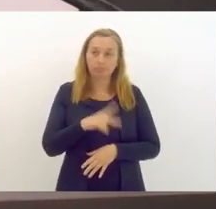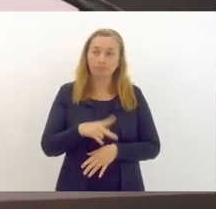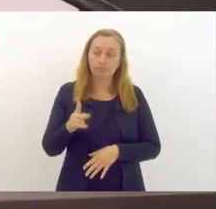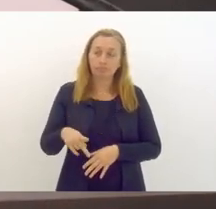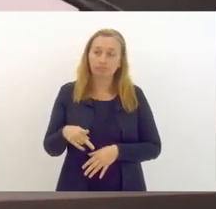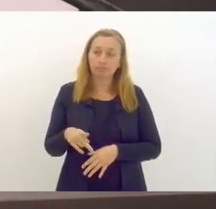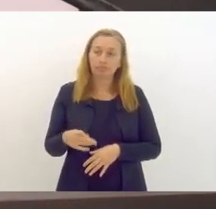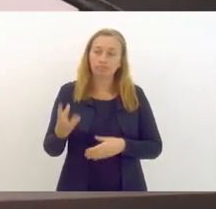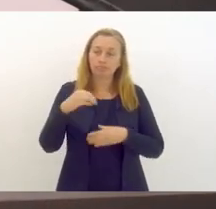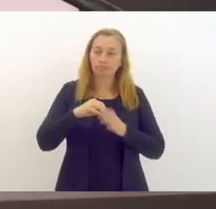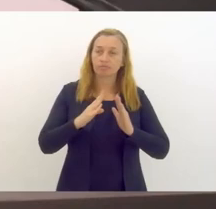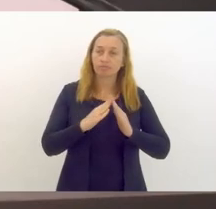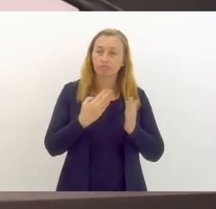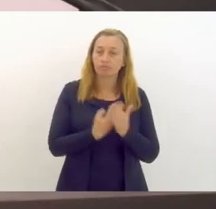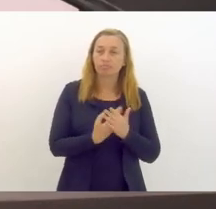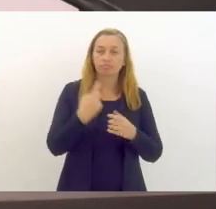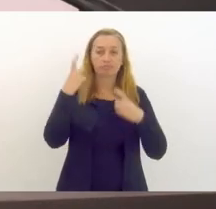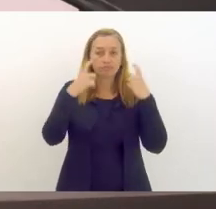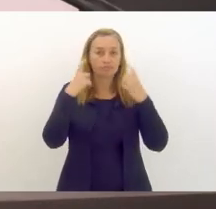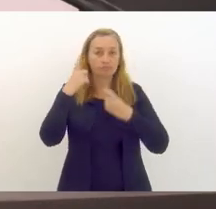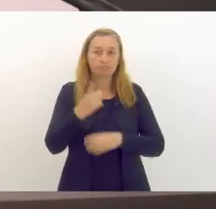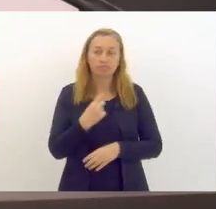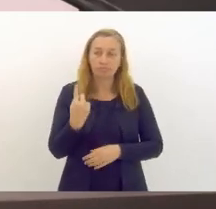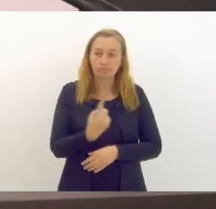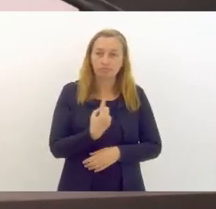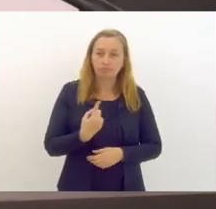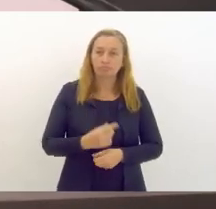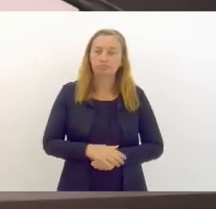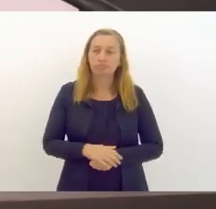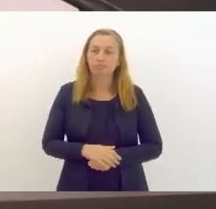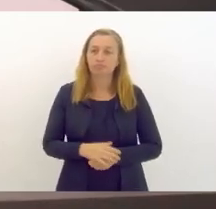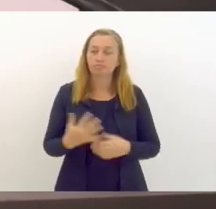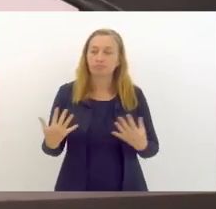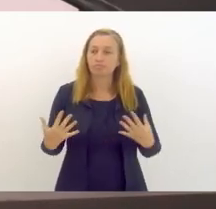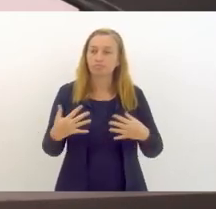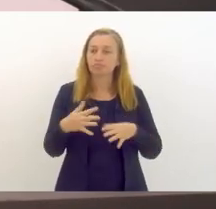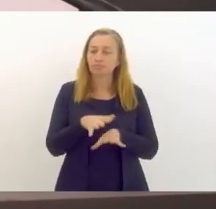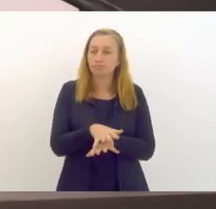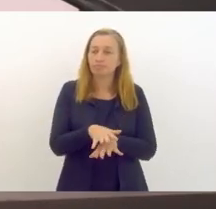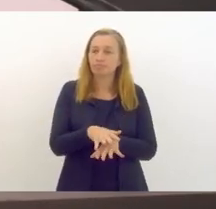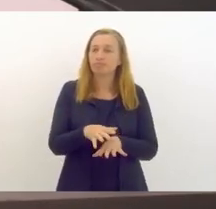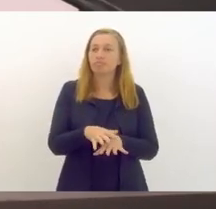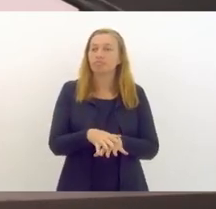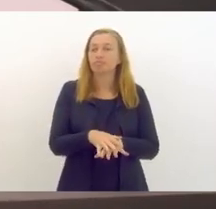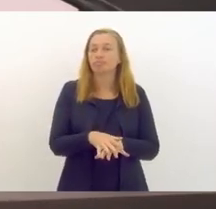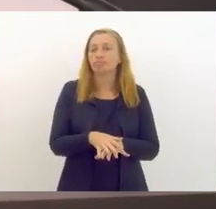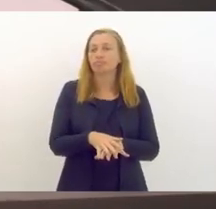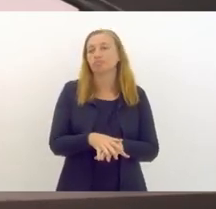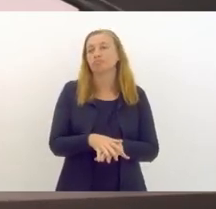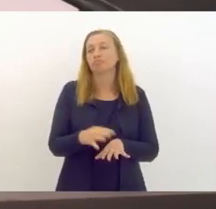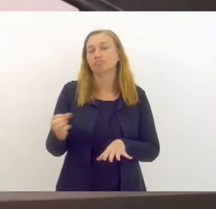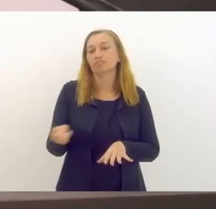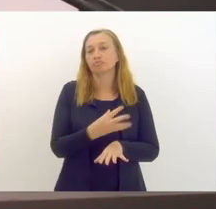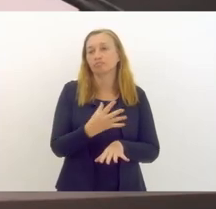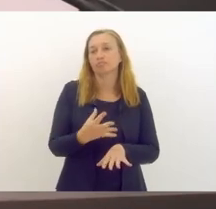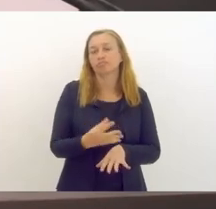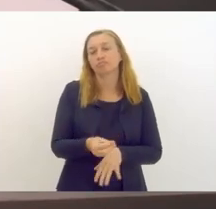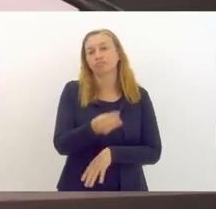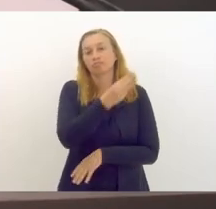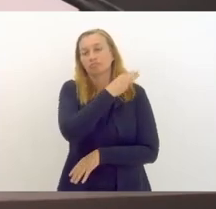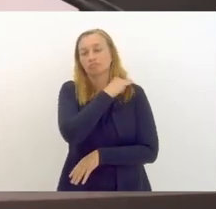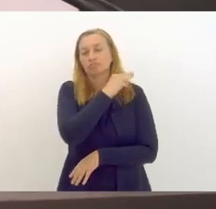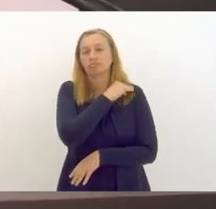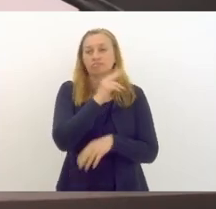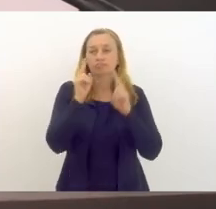escolares? Essa é uma preocupação. A questão da implantação do novo ensino médio é fundamental, ela traz uma